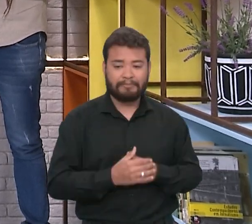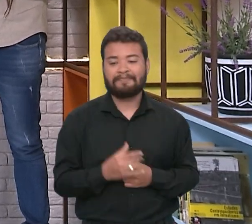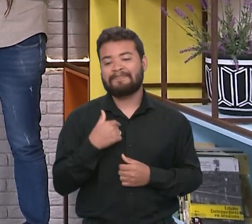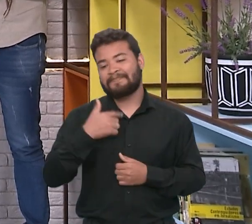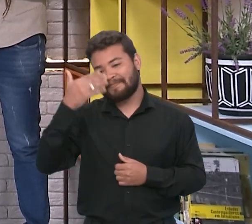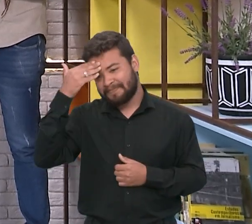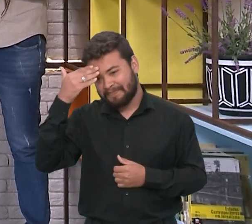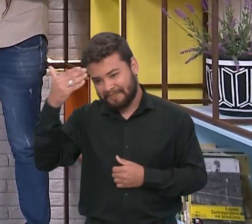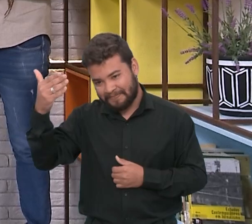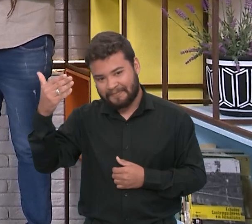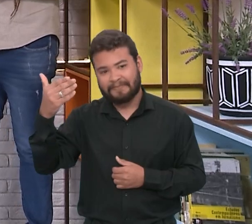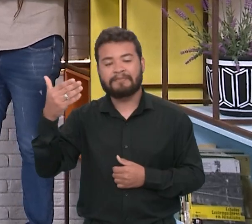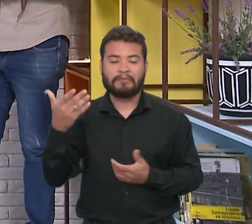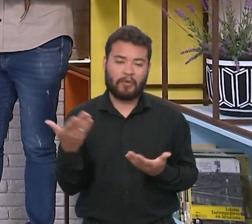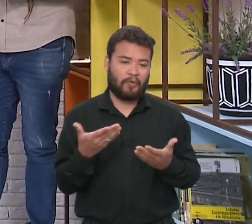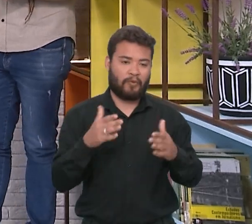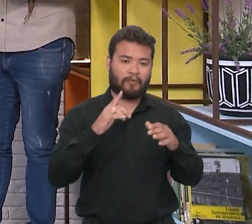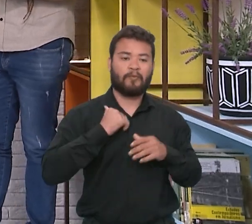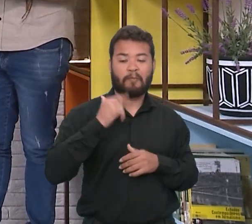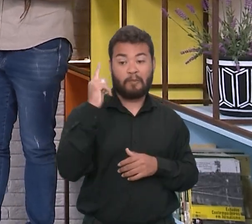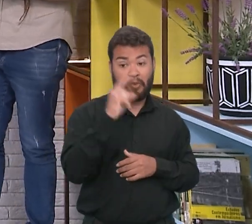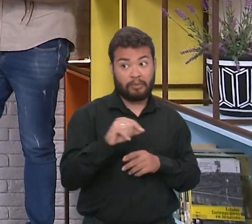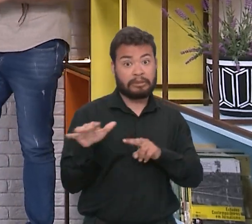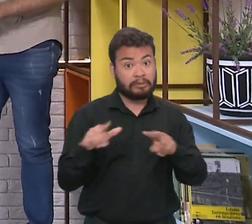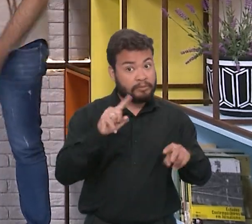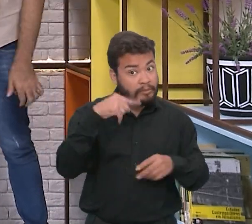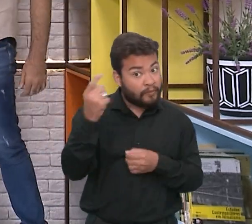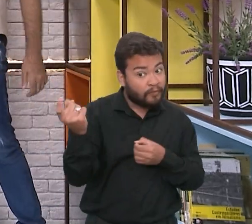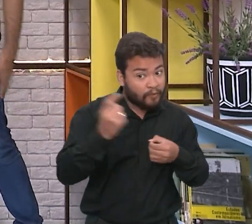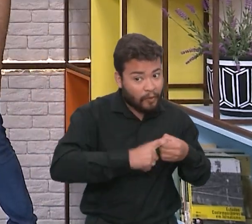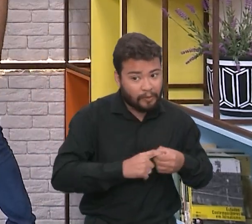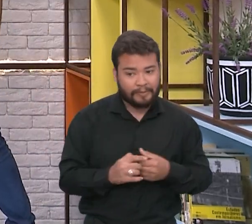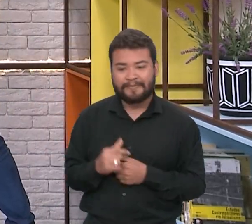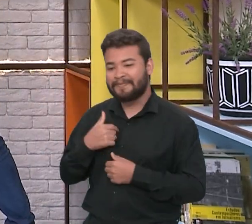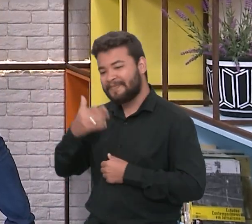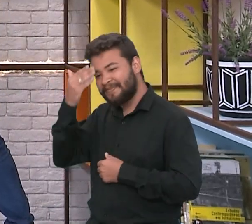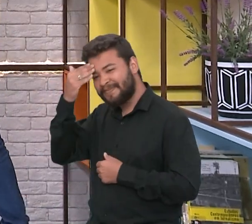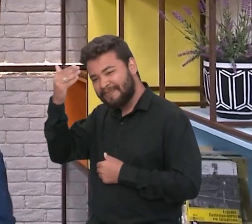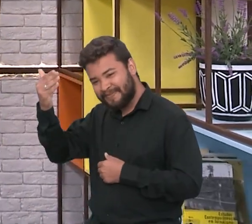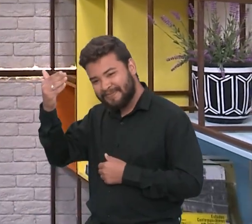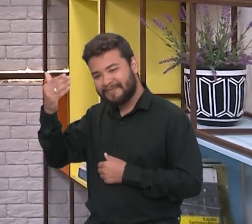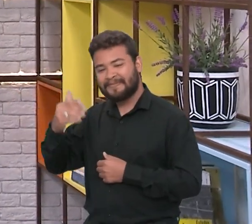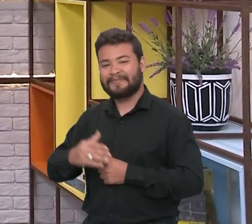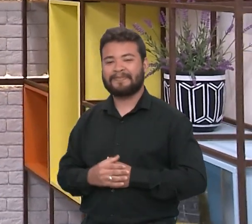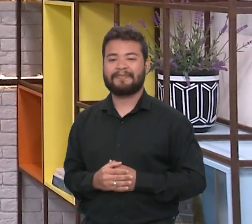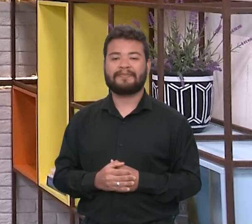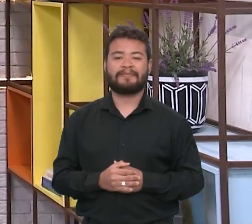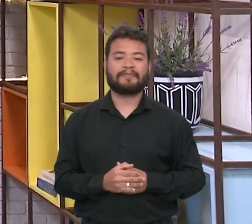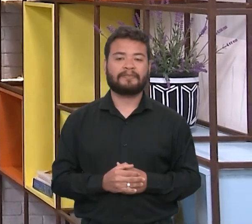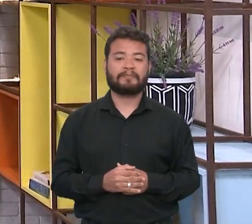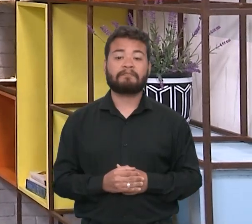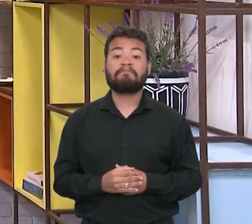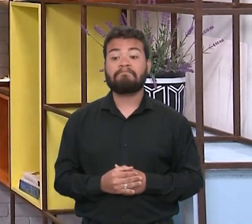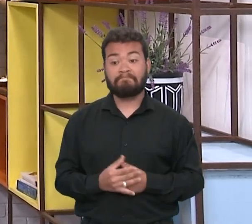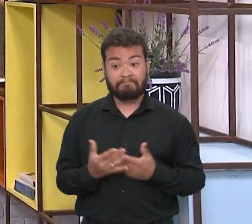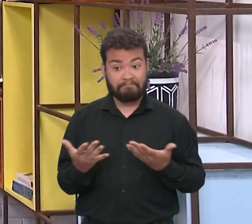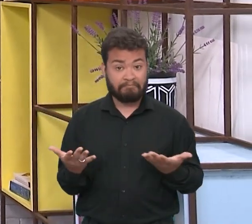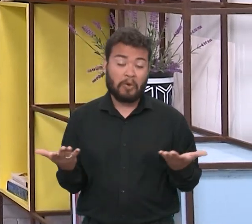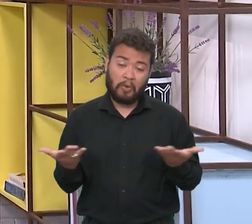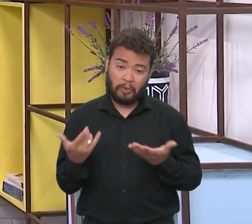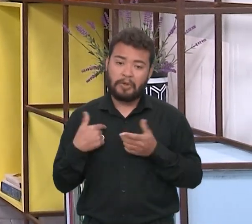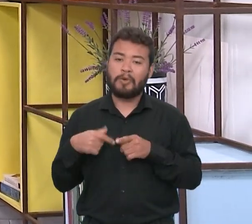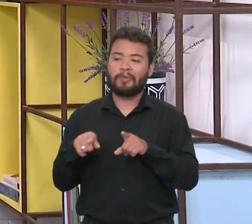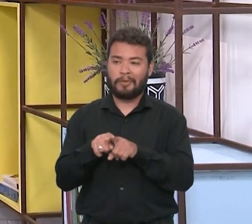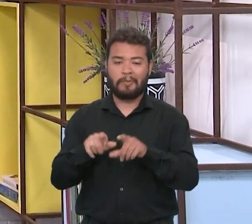obrigada. Eu vou ficando por aqui, mas semana que vem eu tô de volta. Eu que agradeço, viu? Até a próxima. Até a próxima. Pessoal, é isso. Eu também vou